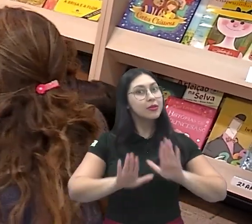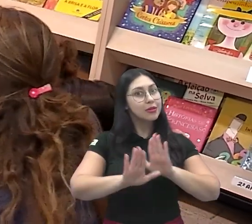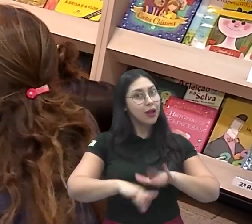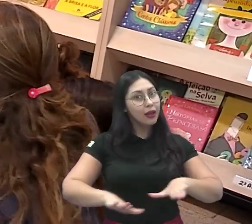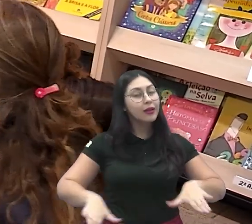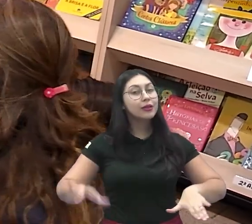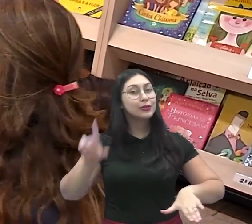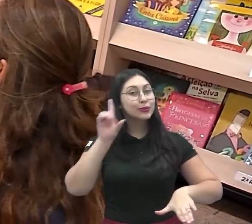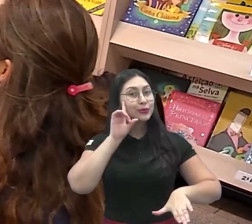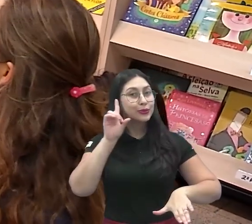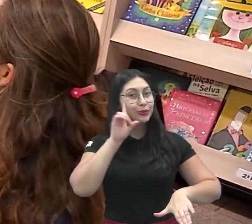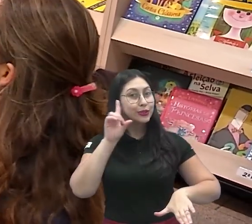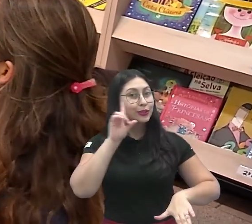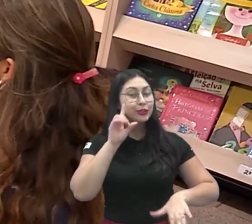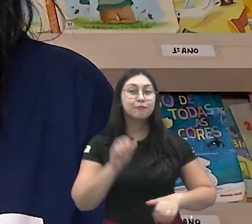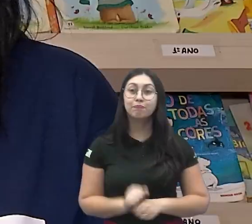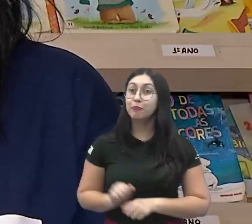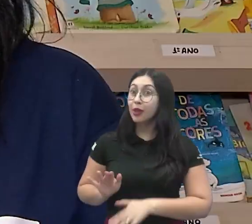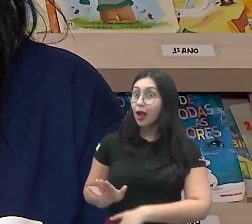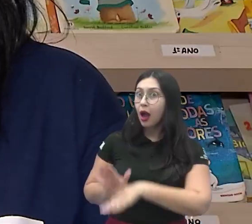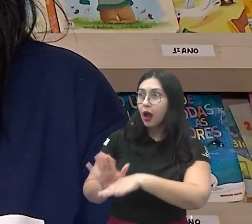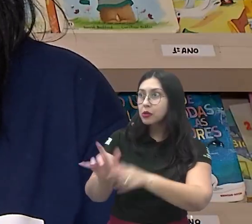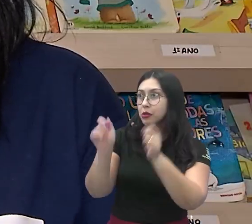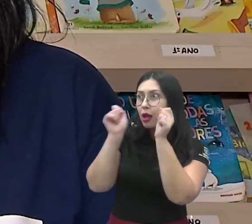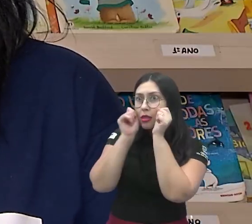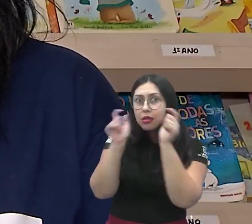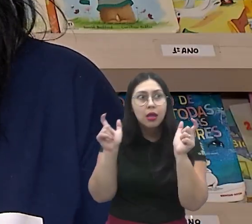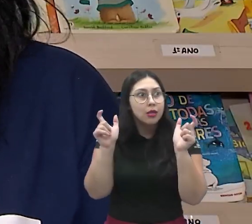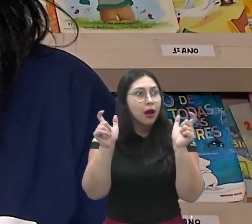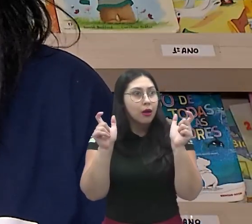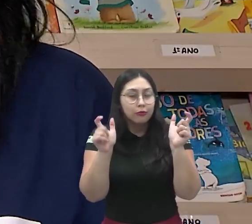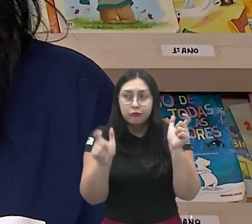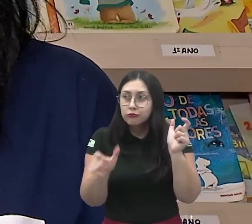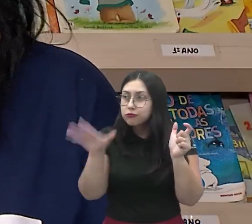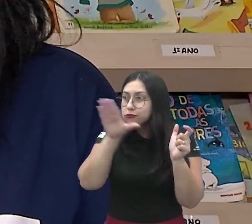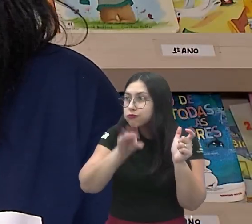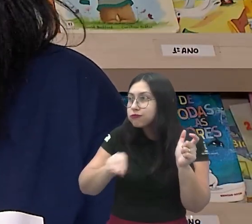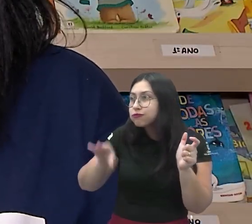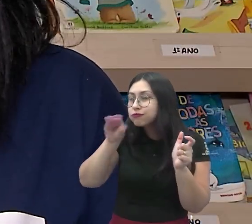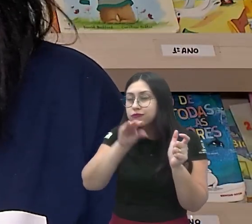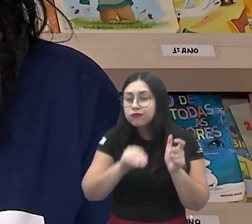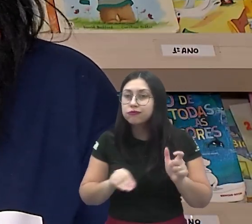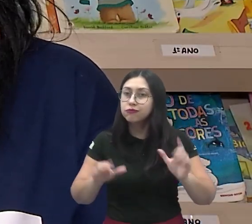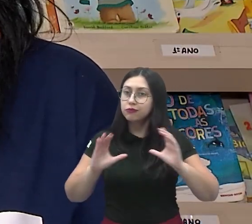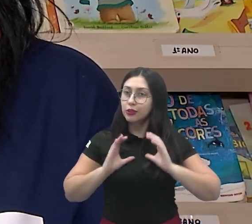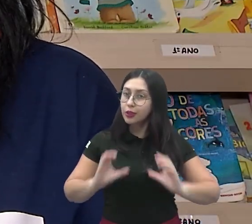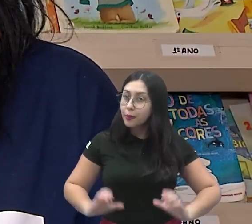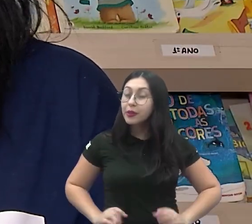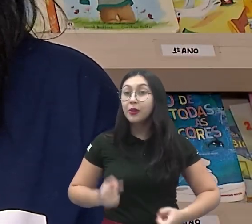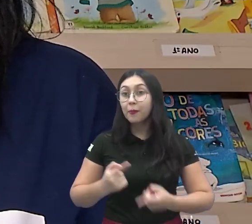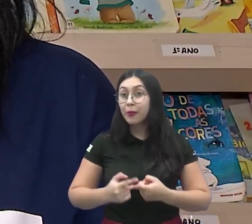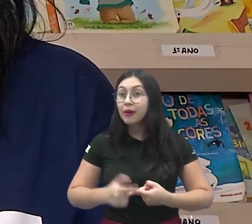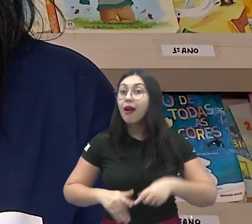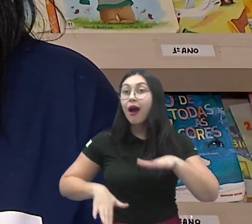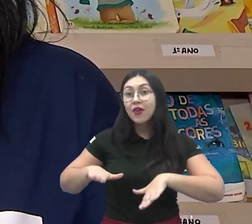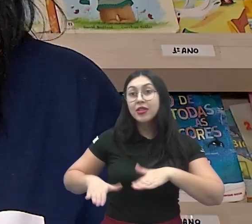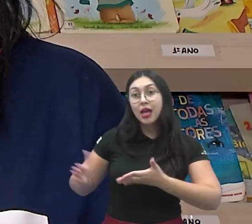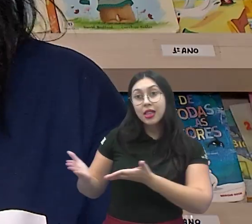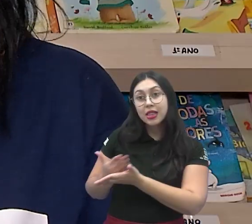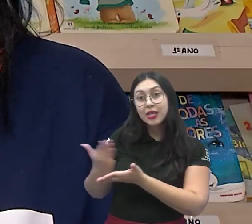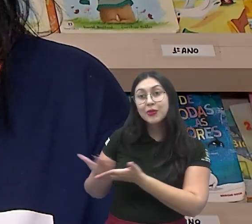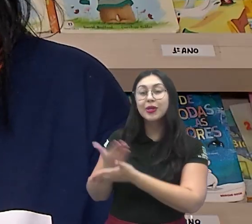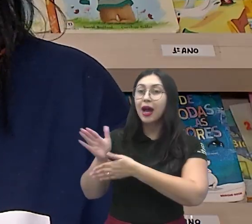das crianças no dia a dia. Ajuda no despertar da fala, do comportamento, porque muitas